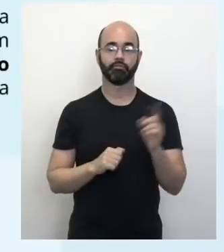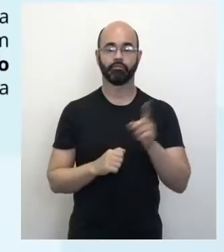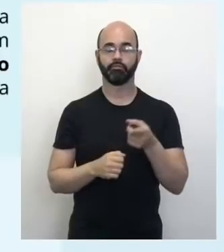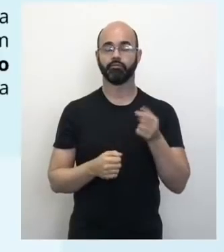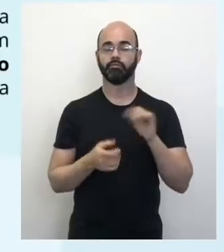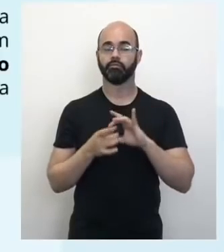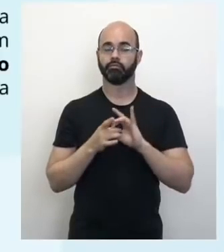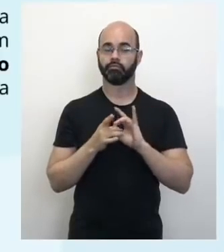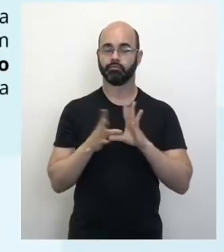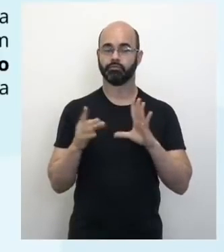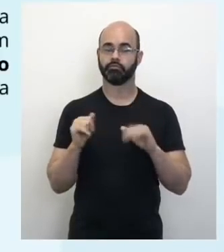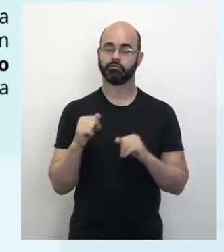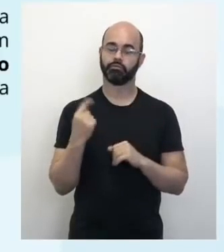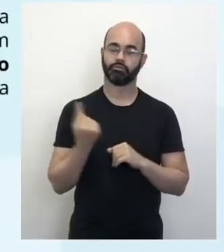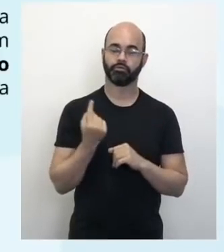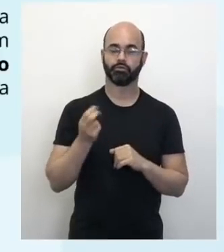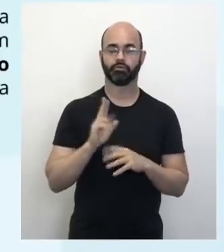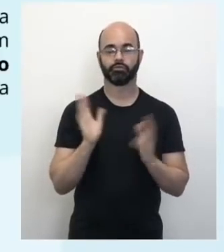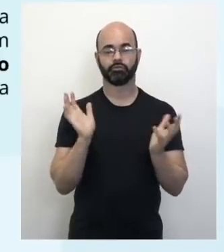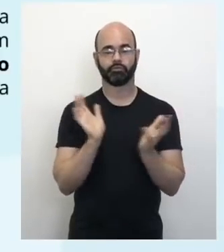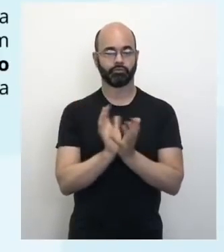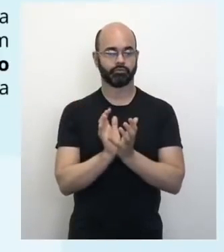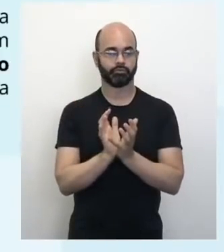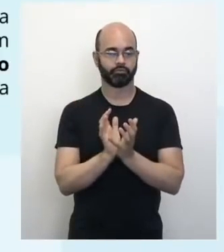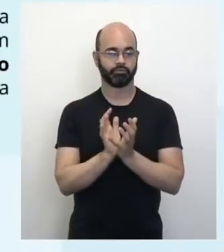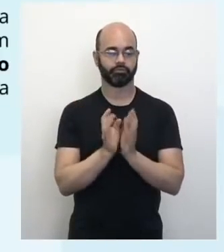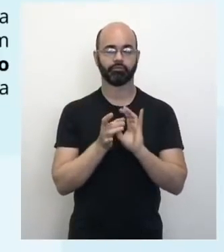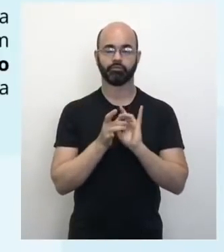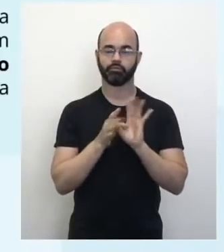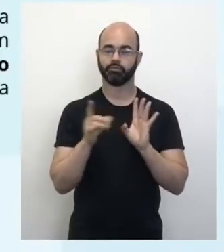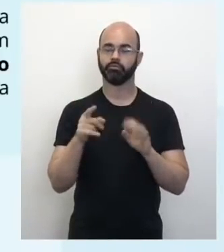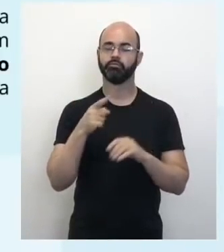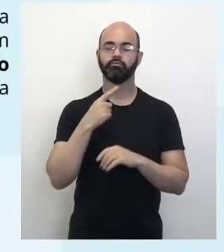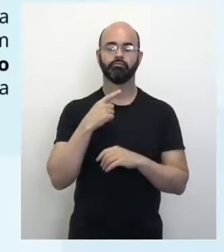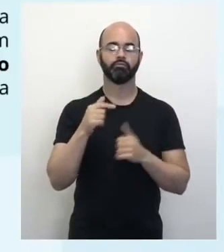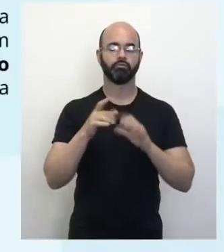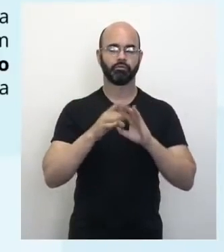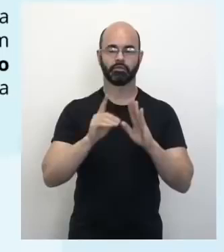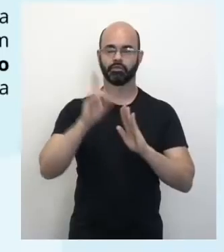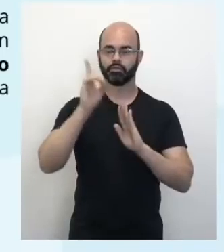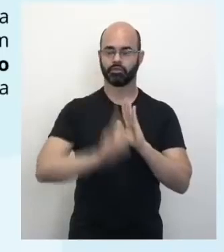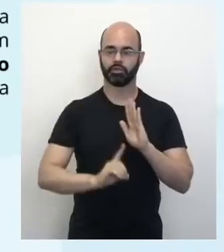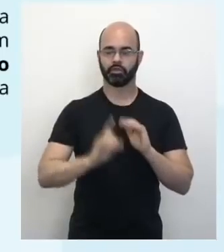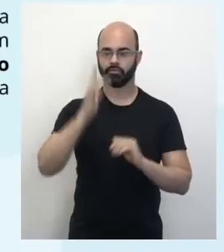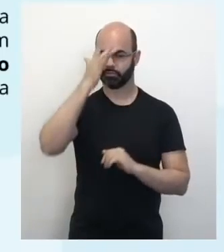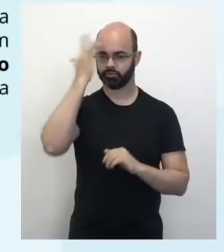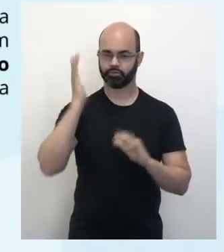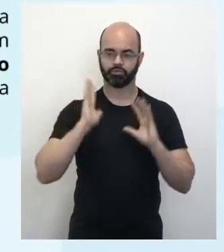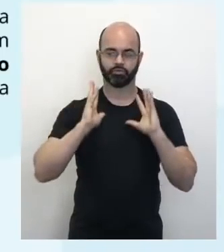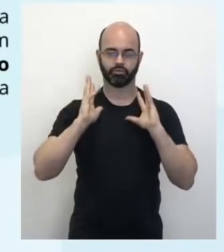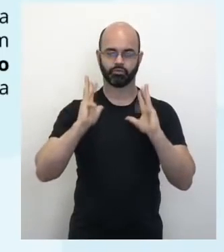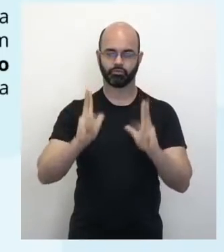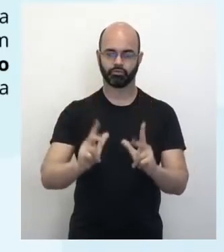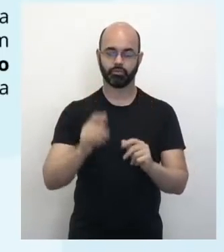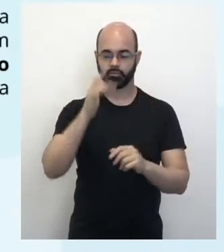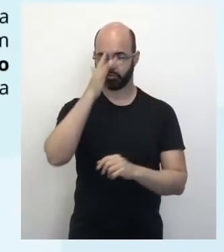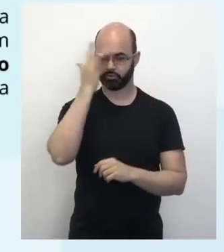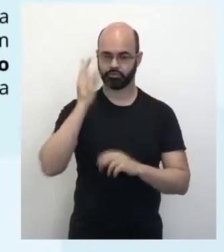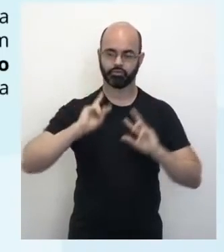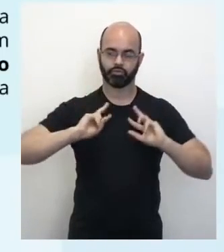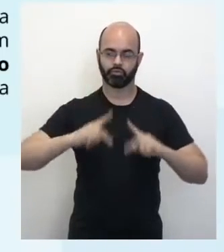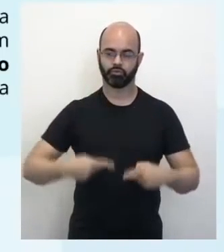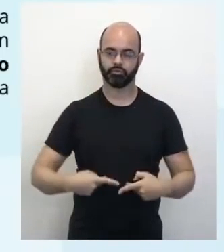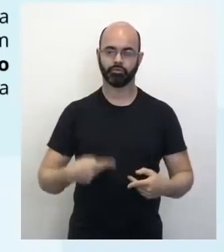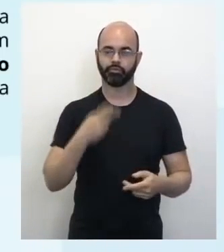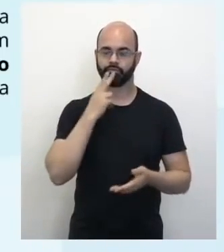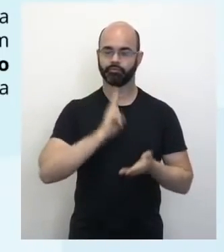ou individual, segundo o artigo 1, ao pleno desfrute de todos os direitos humanos e liberdades fundamentais, reconhecidos pela Carta